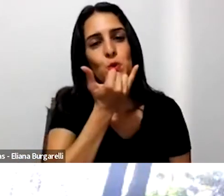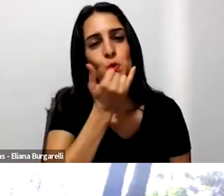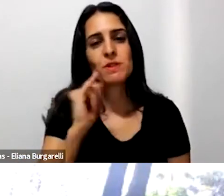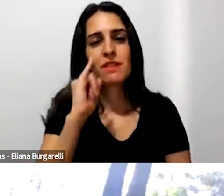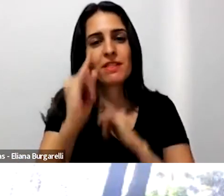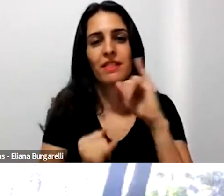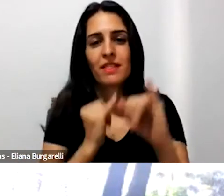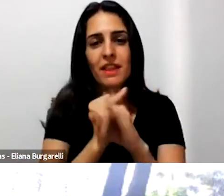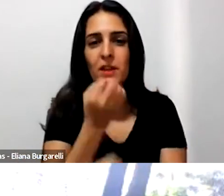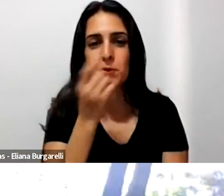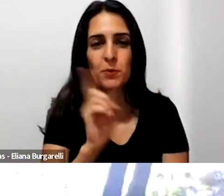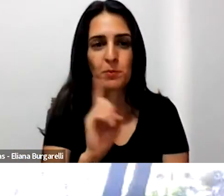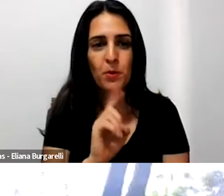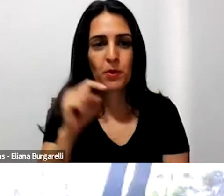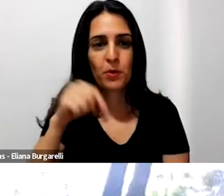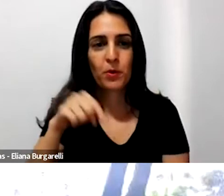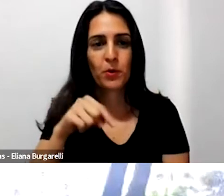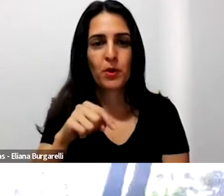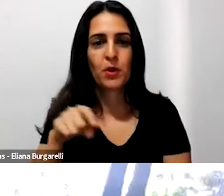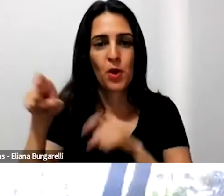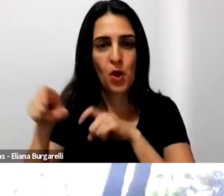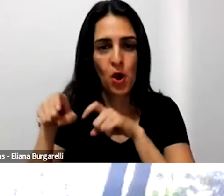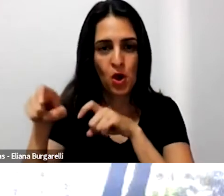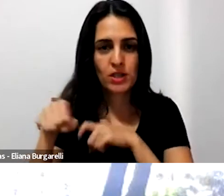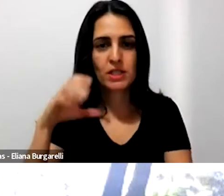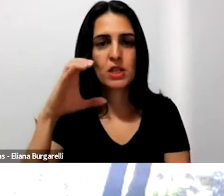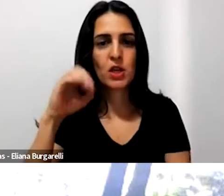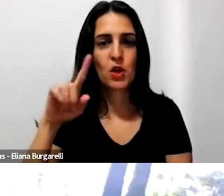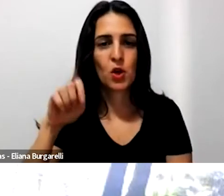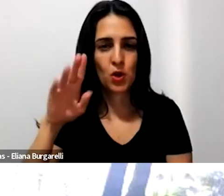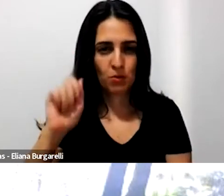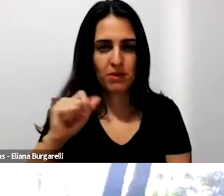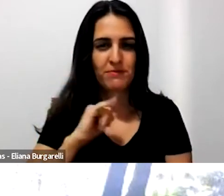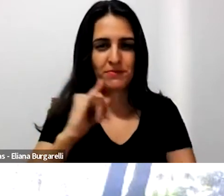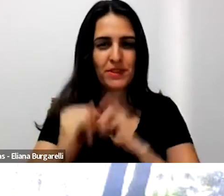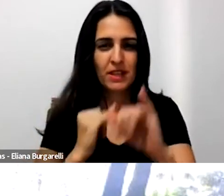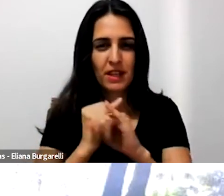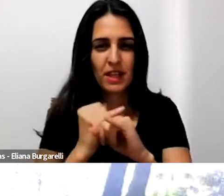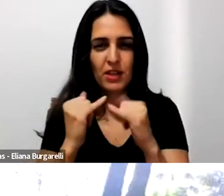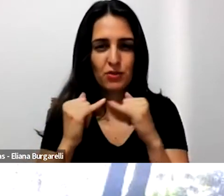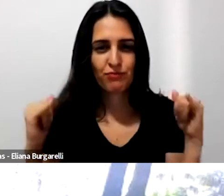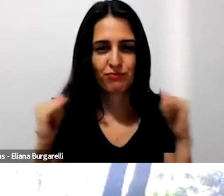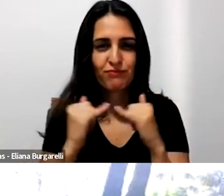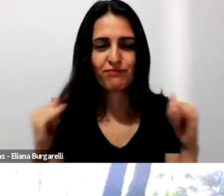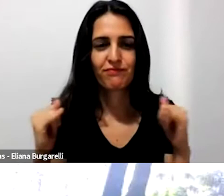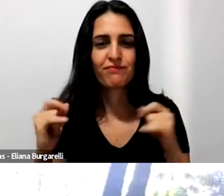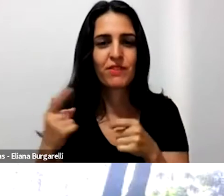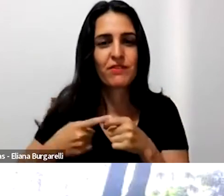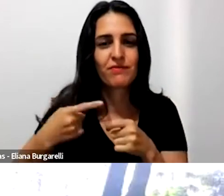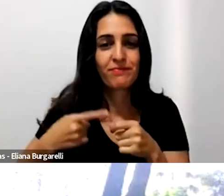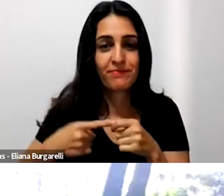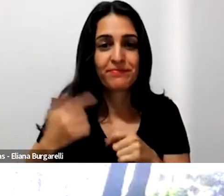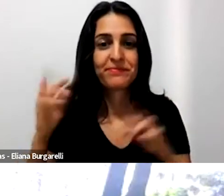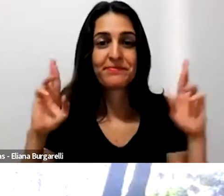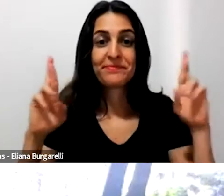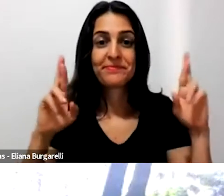Muito obrigado pelo convite, no nome do Davi e também da Isabel, parabéns pela organização. É um grande